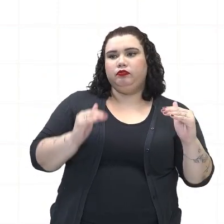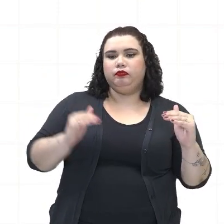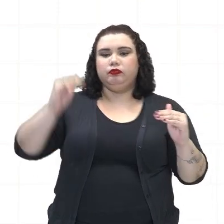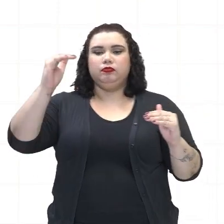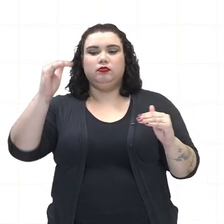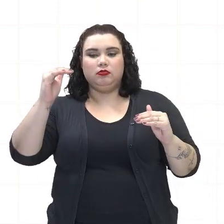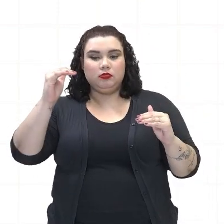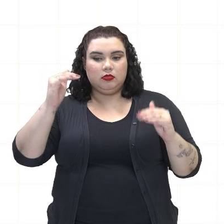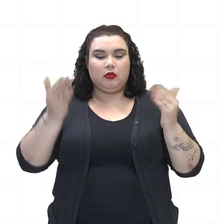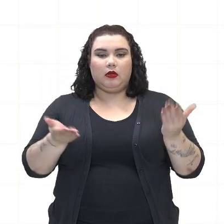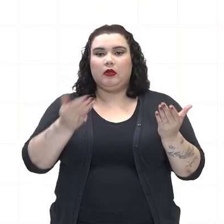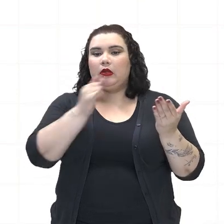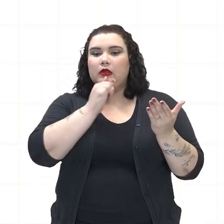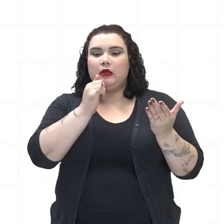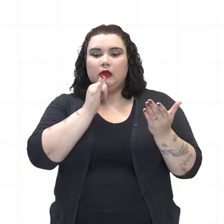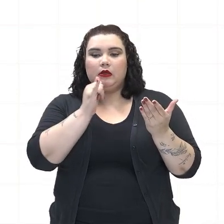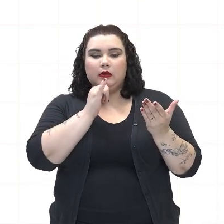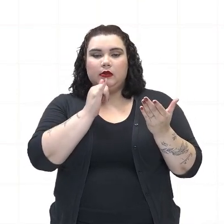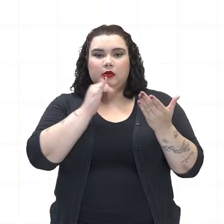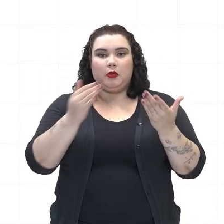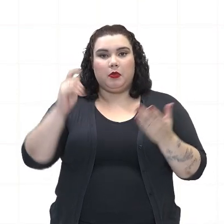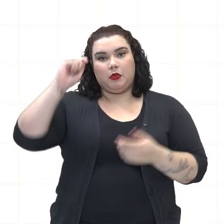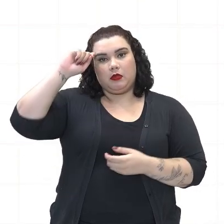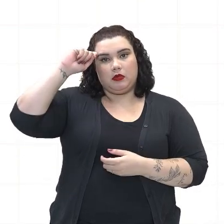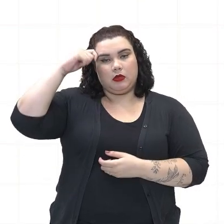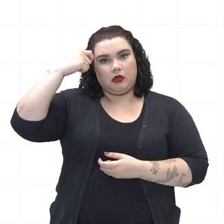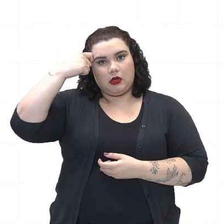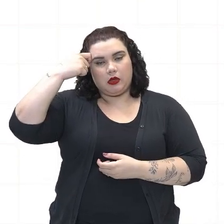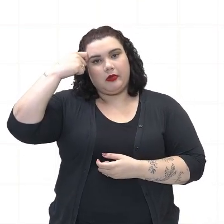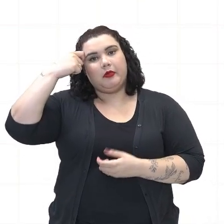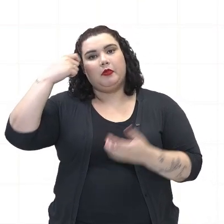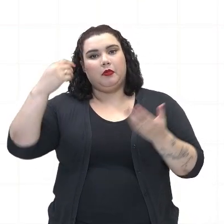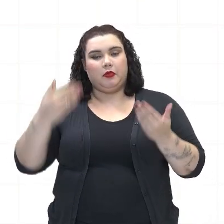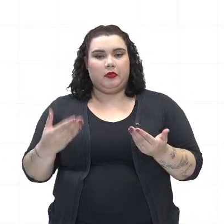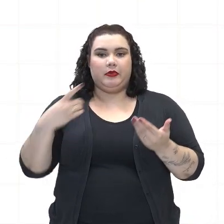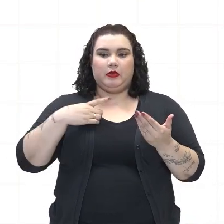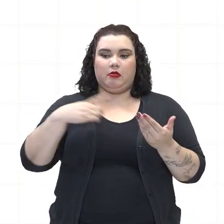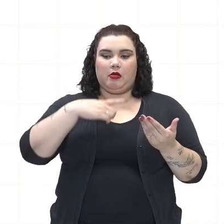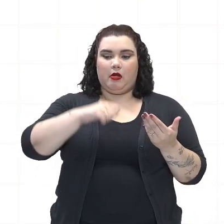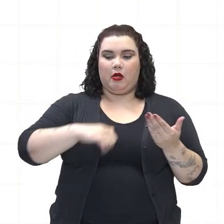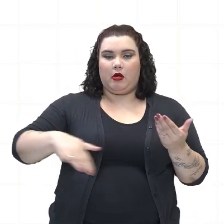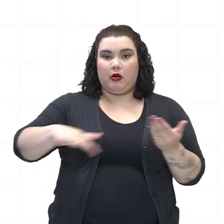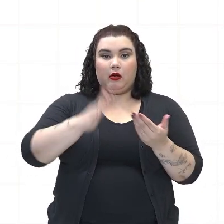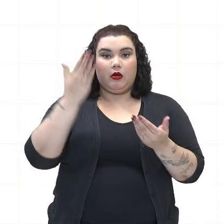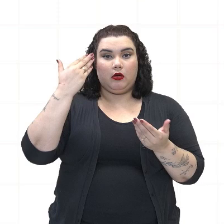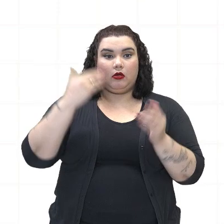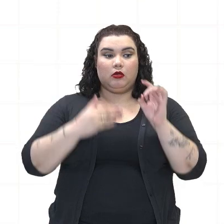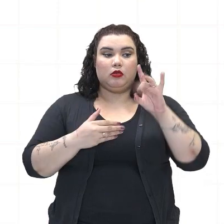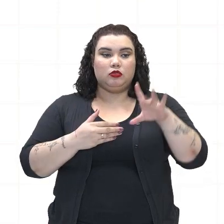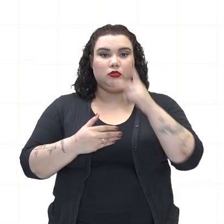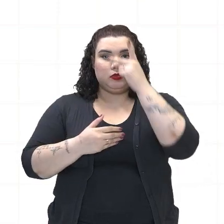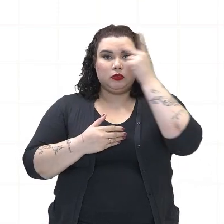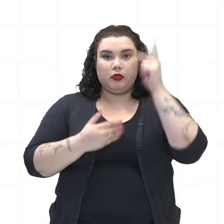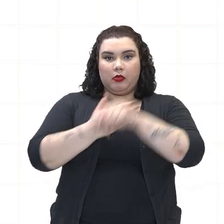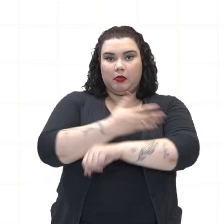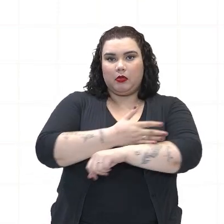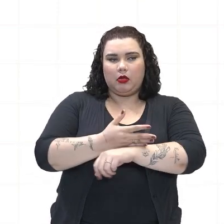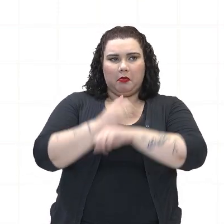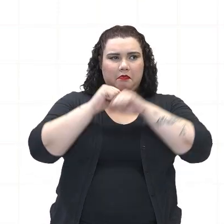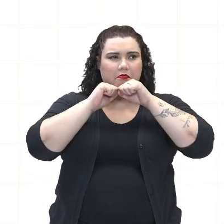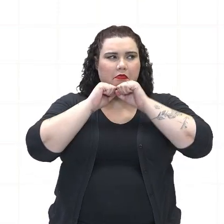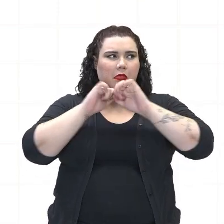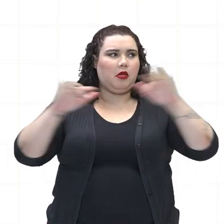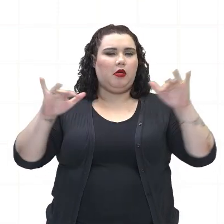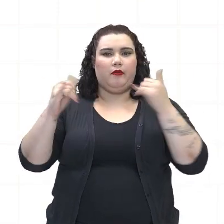ali, quando um negro ocupa determinado espaço que antigamente só era ocupado por brancos, vira notícia,